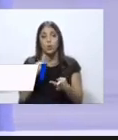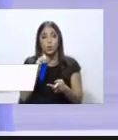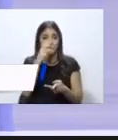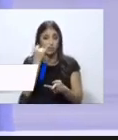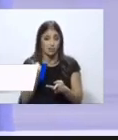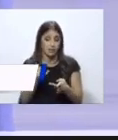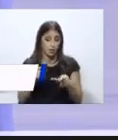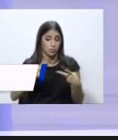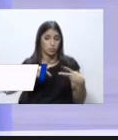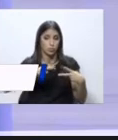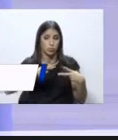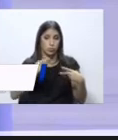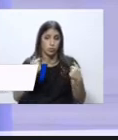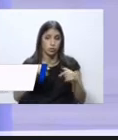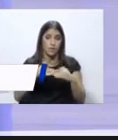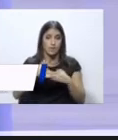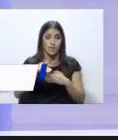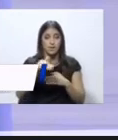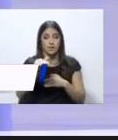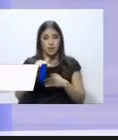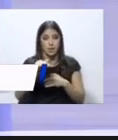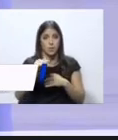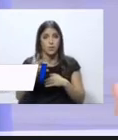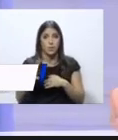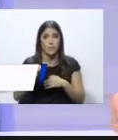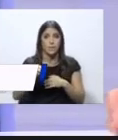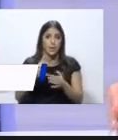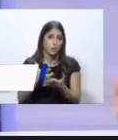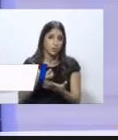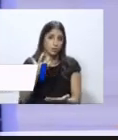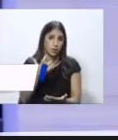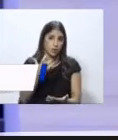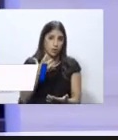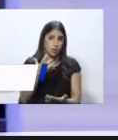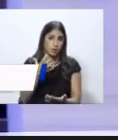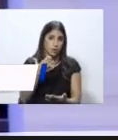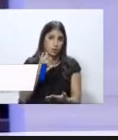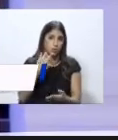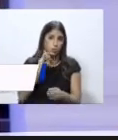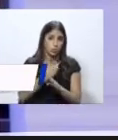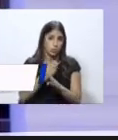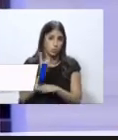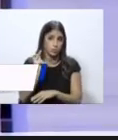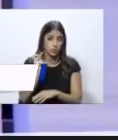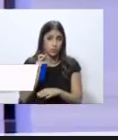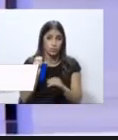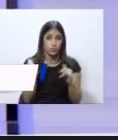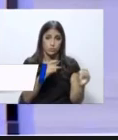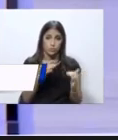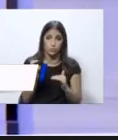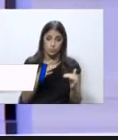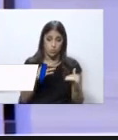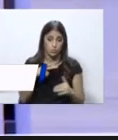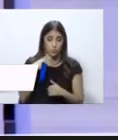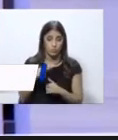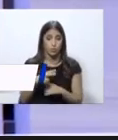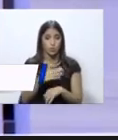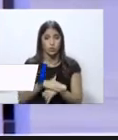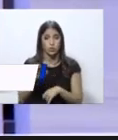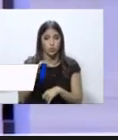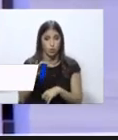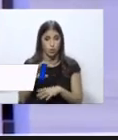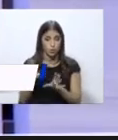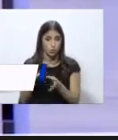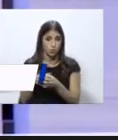dois avançados que mais se destacaram nos últimos anos no futebol português fora dos grandes